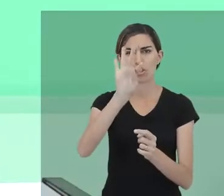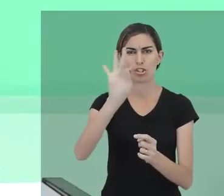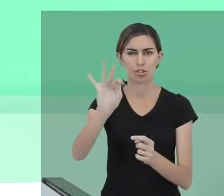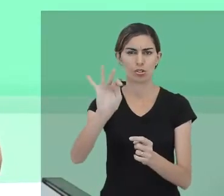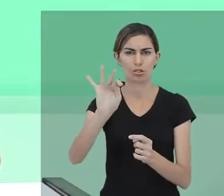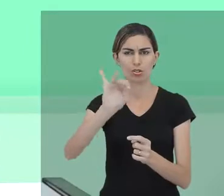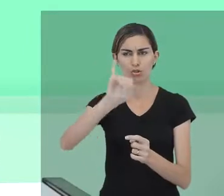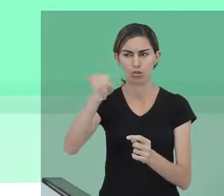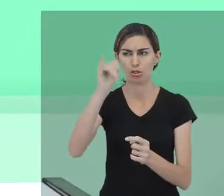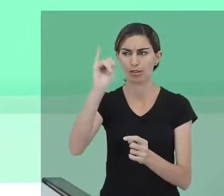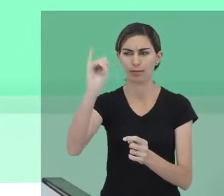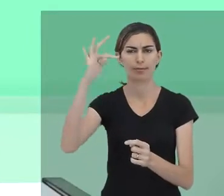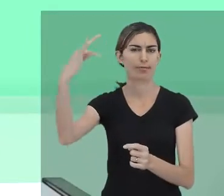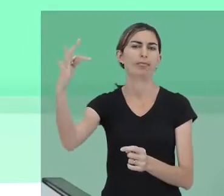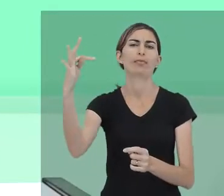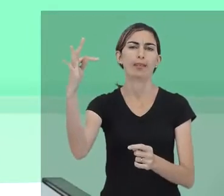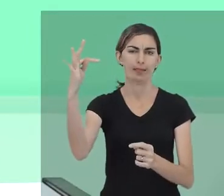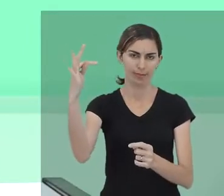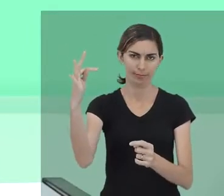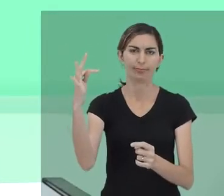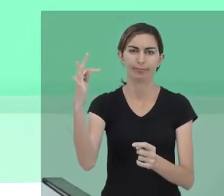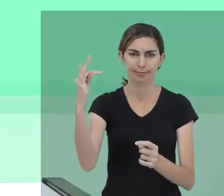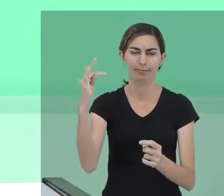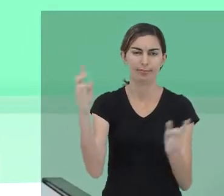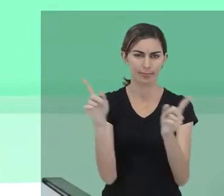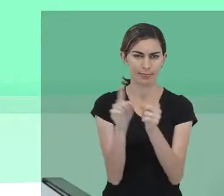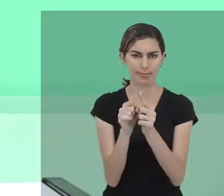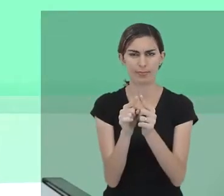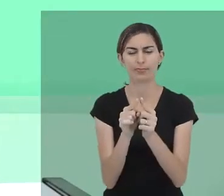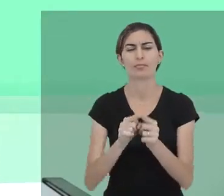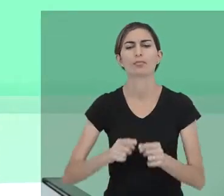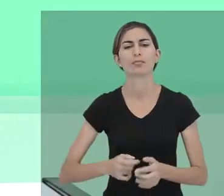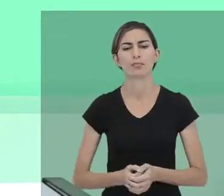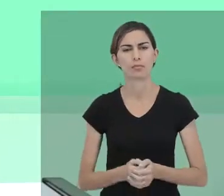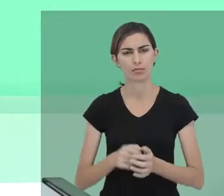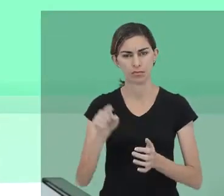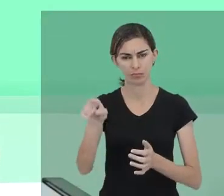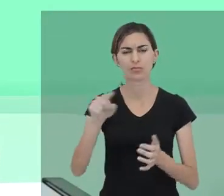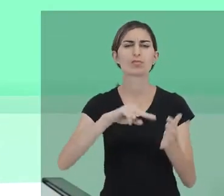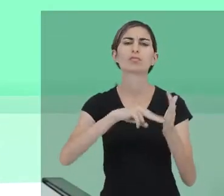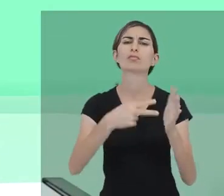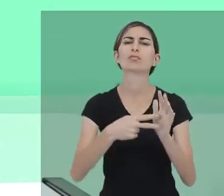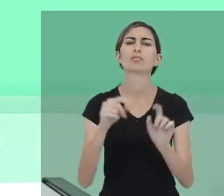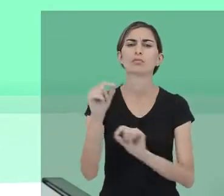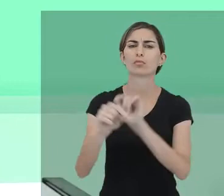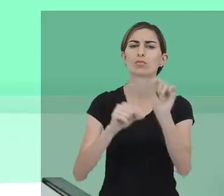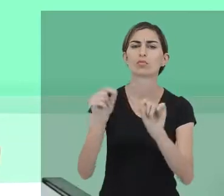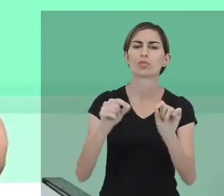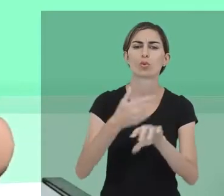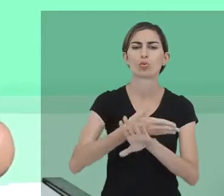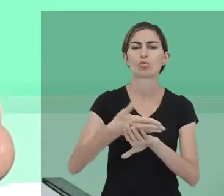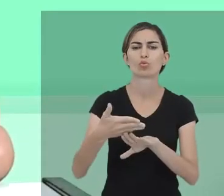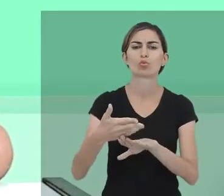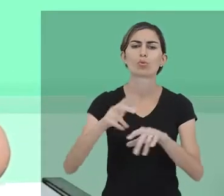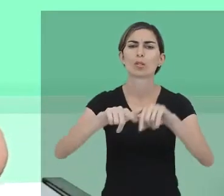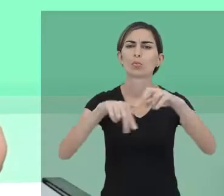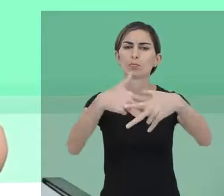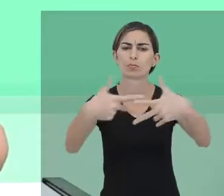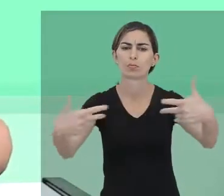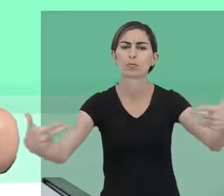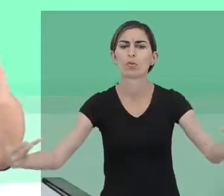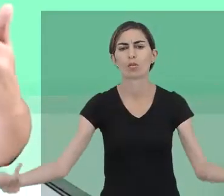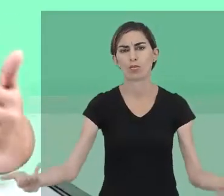JIT. J-I-T. Né? Just in time. Isso aí, o que que é? É o uso dos